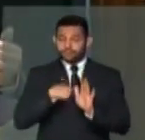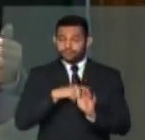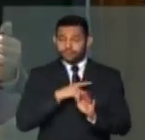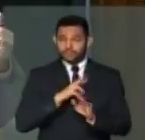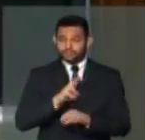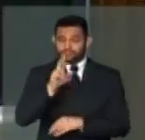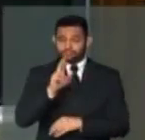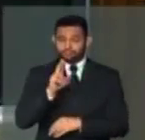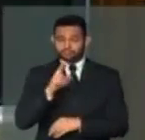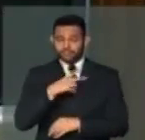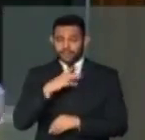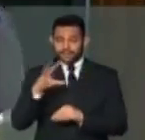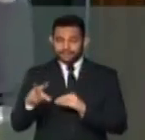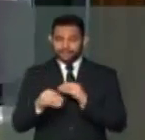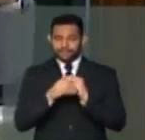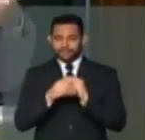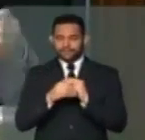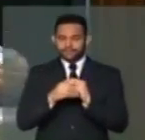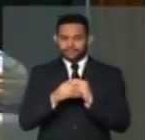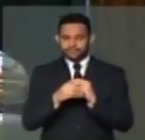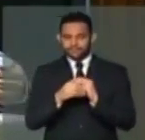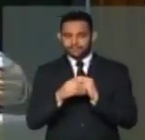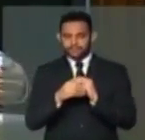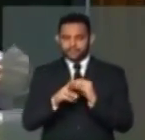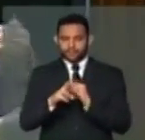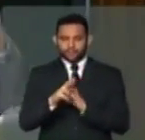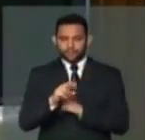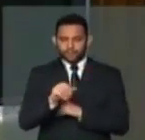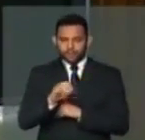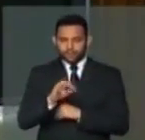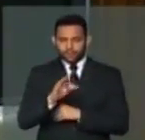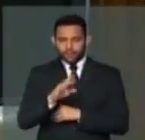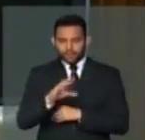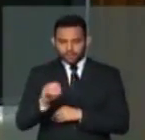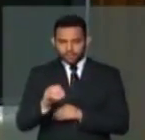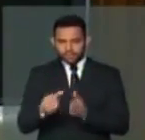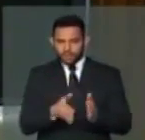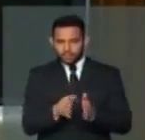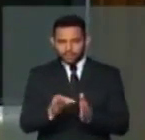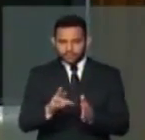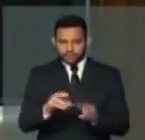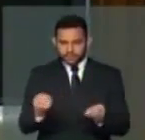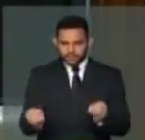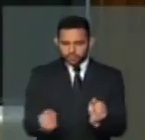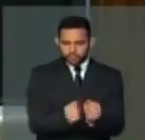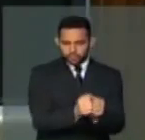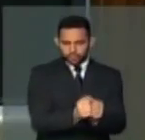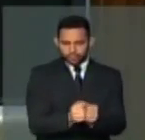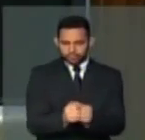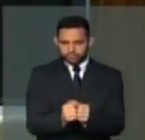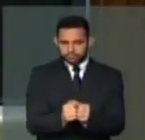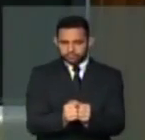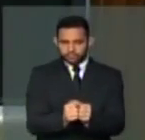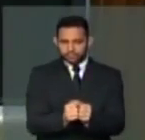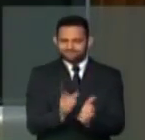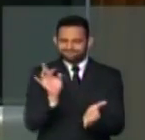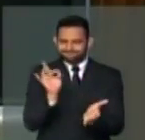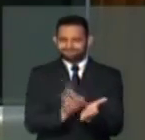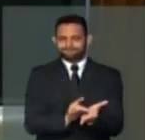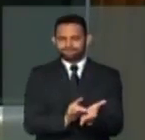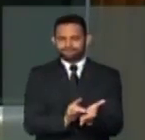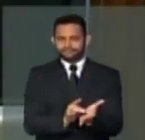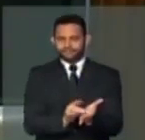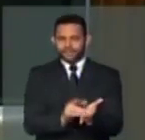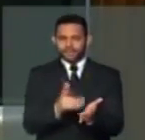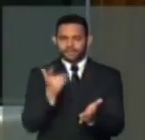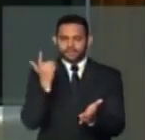autoria, que integra o Rio Tocantins ao Rio São Francisco, com certeza